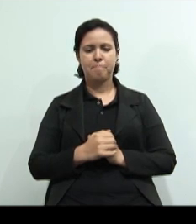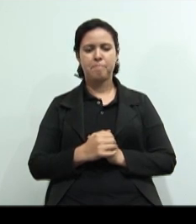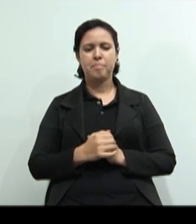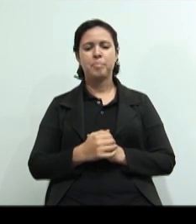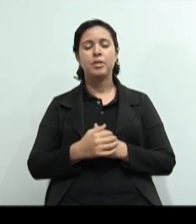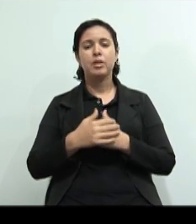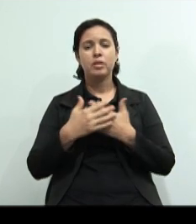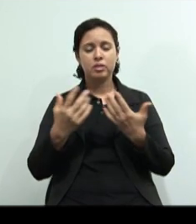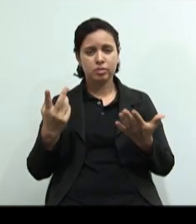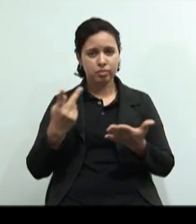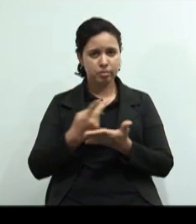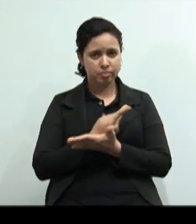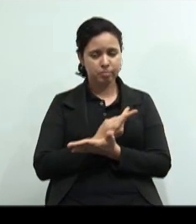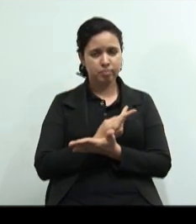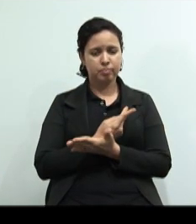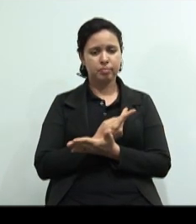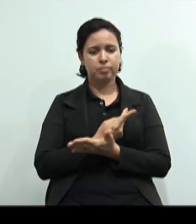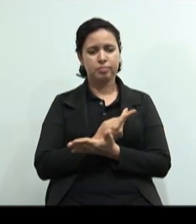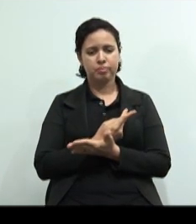Surgiu como uma prática,